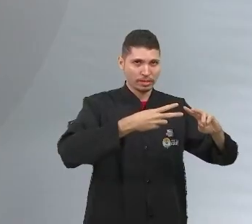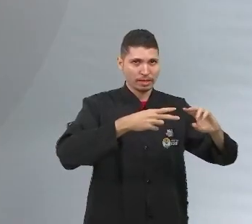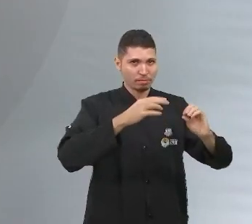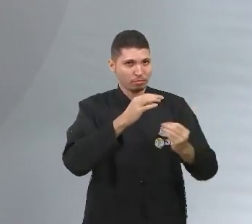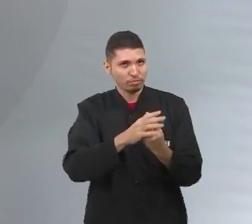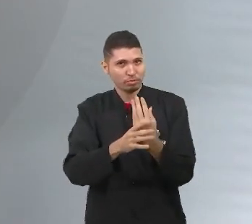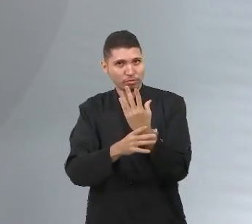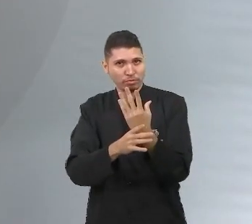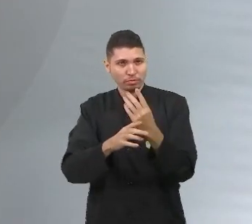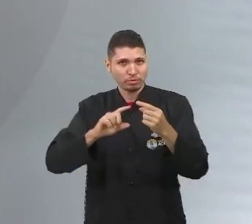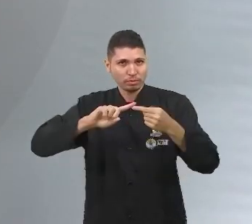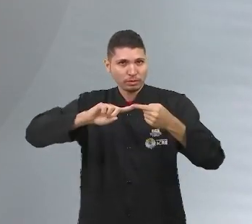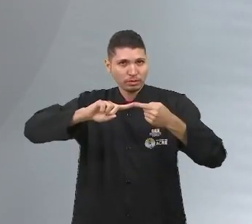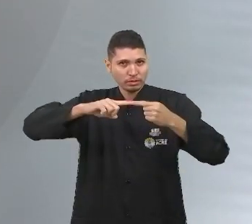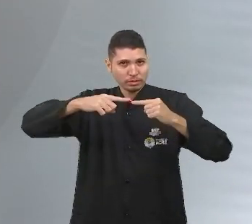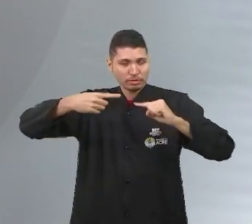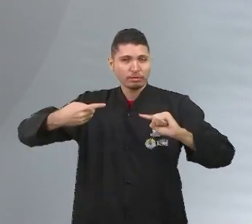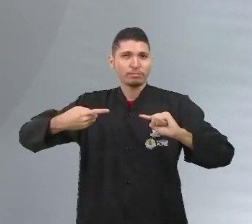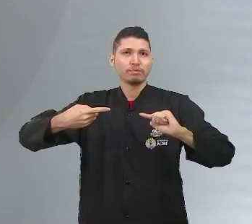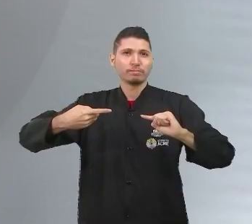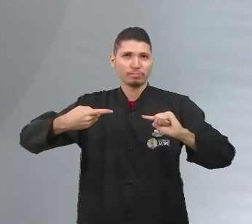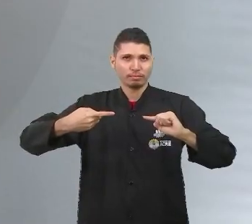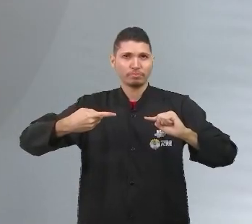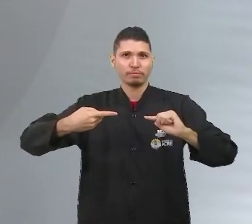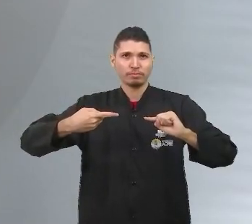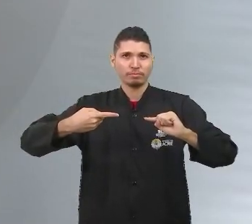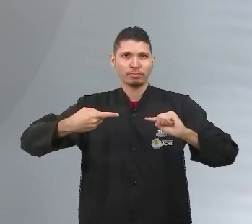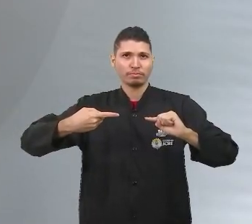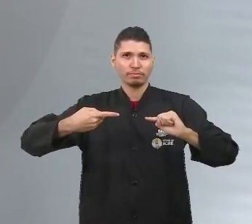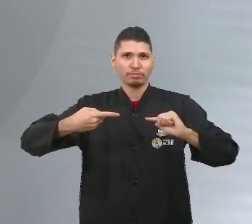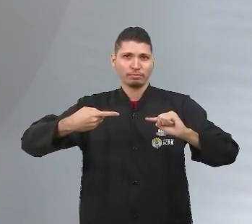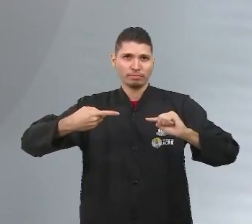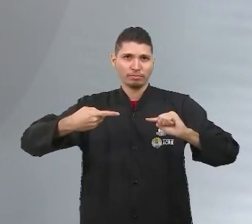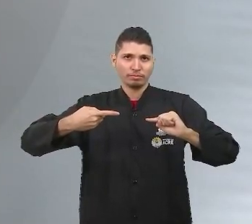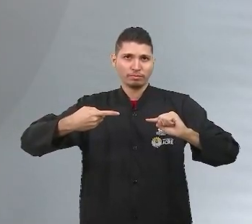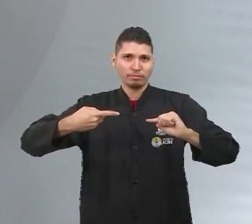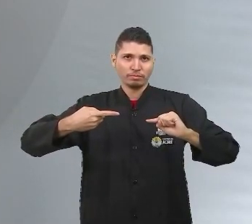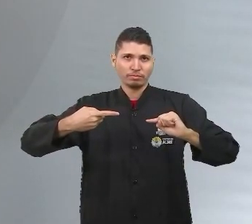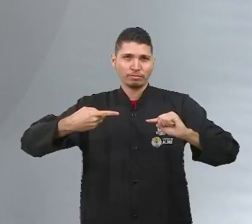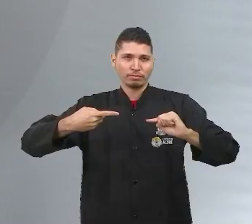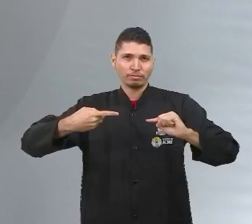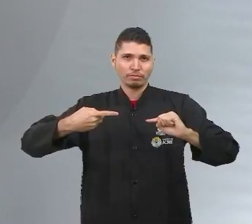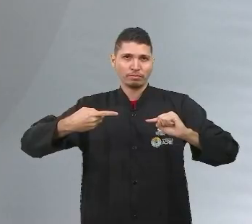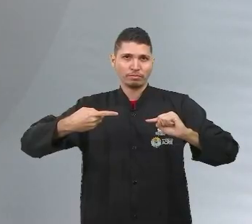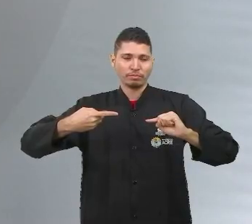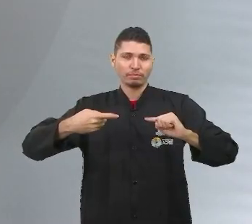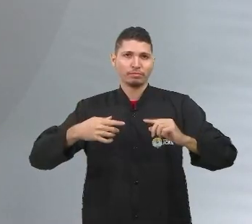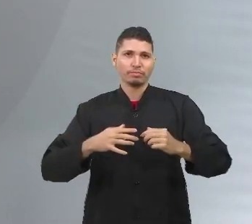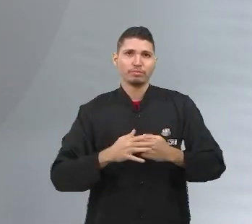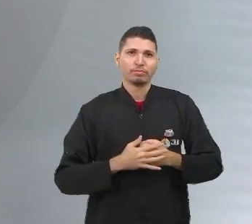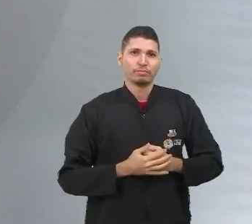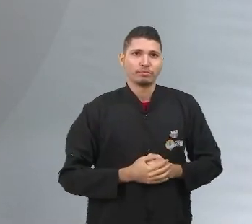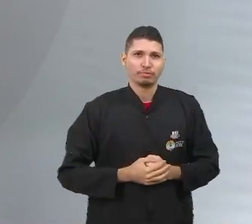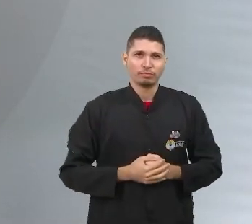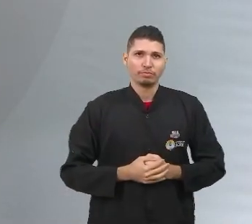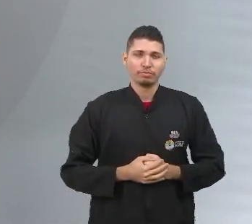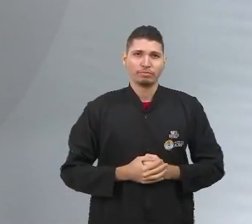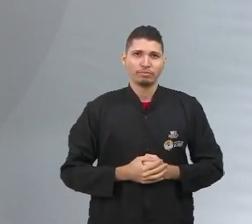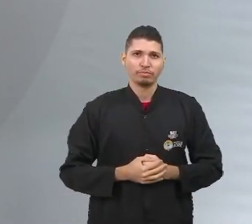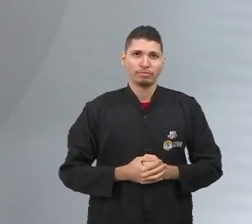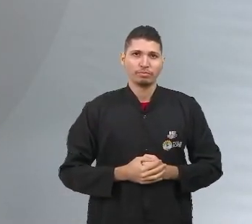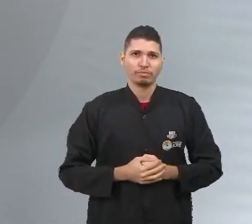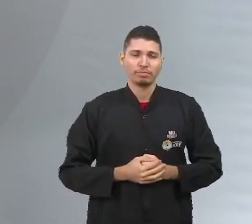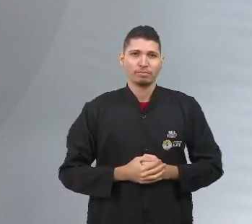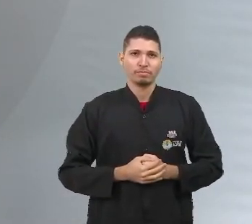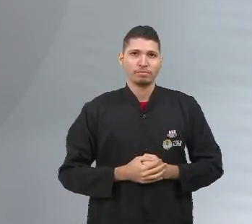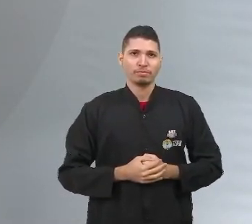quer dizer, ele vai formar os RNAs. E o que a gente está querendo para a sequência da síntese proteica é o RNA